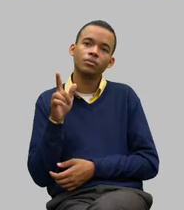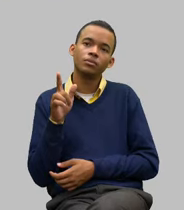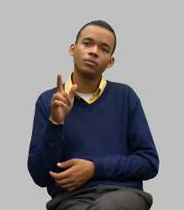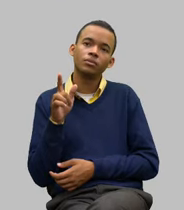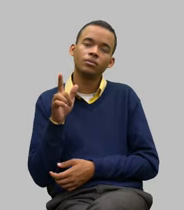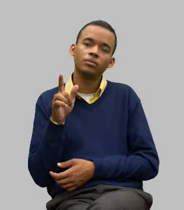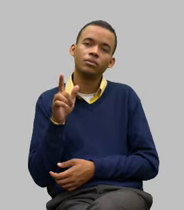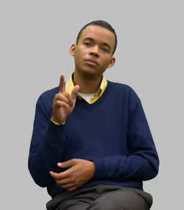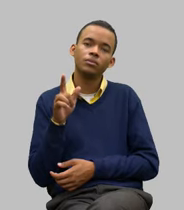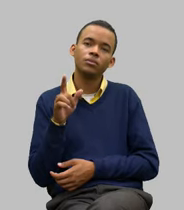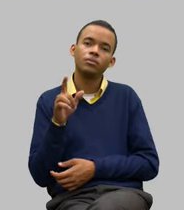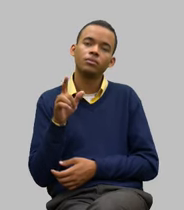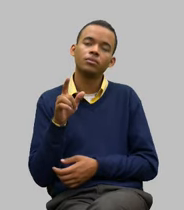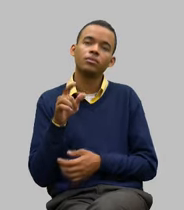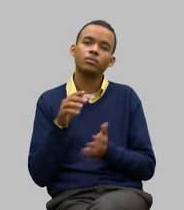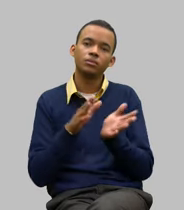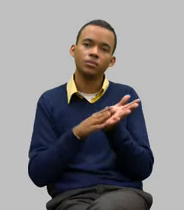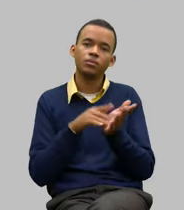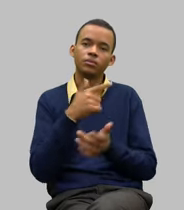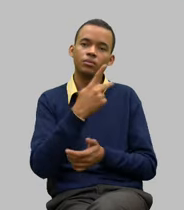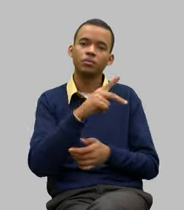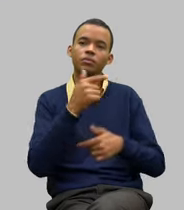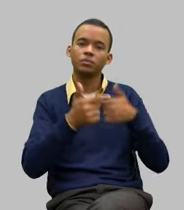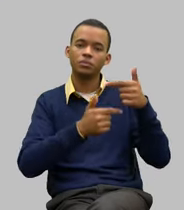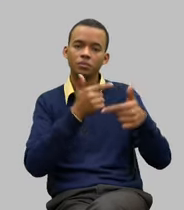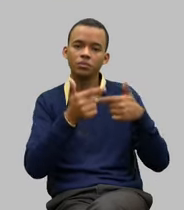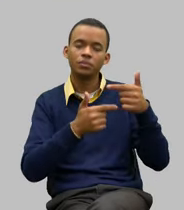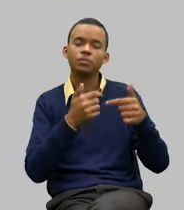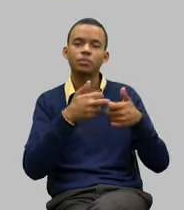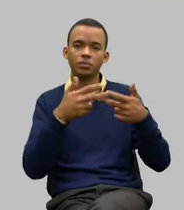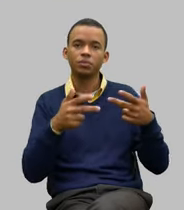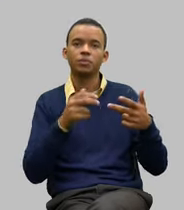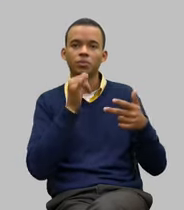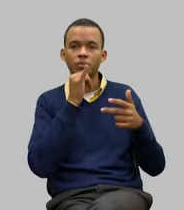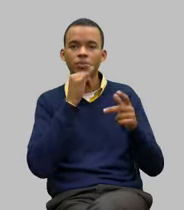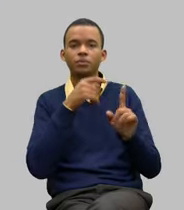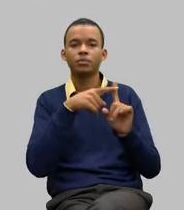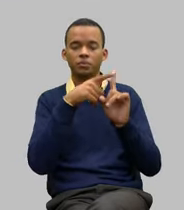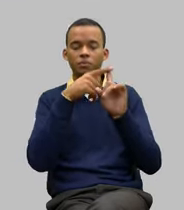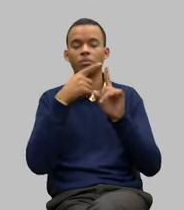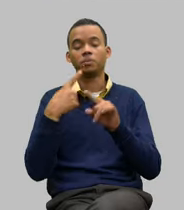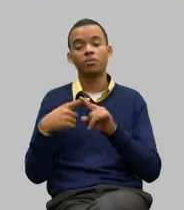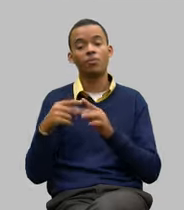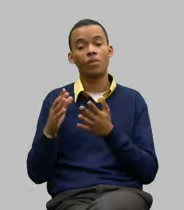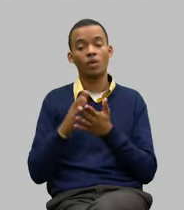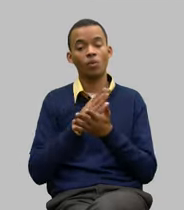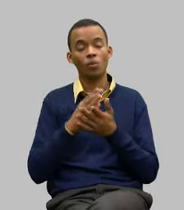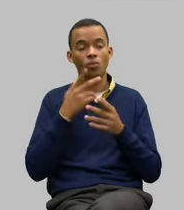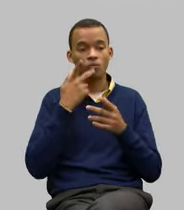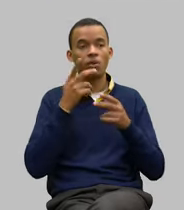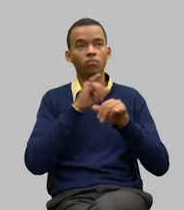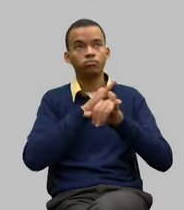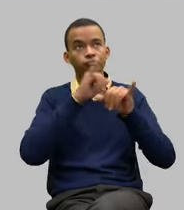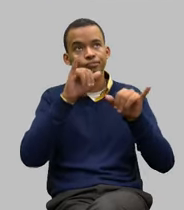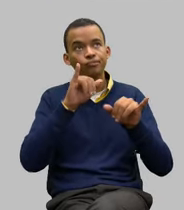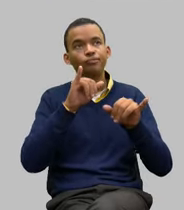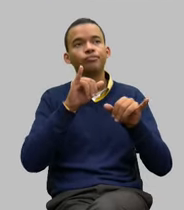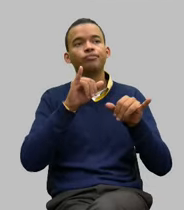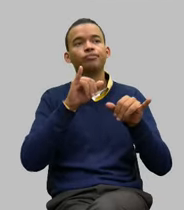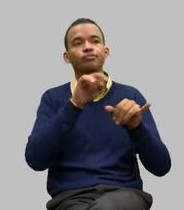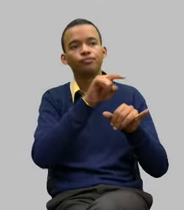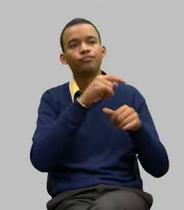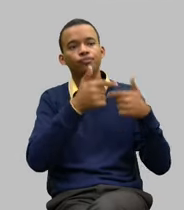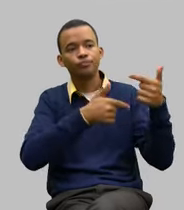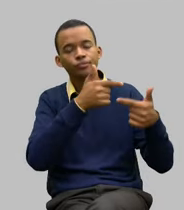e exemplos positivos porque muitas vezes ó a secretaria tá fazendo isso mas lá na minha região não tô vendo sim eu estou vendo Uhum eu estou